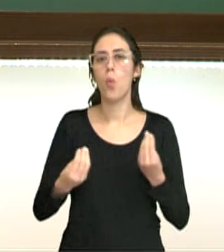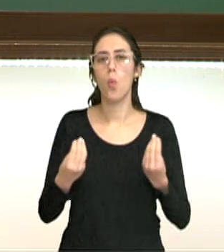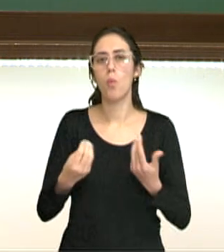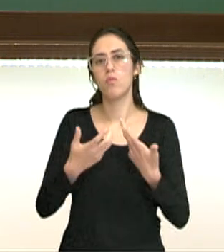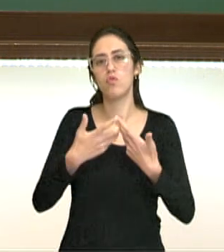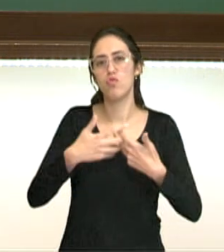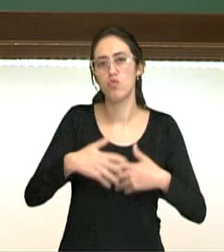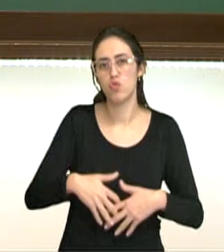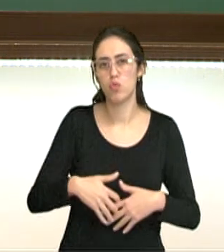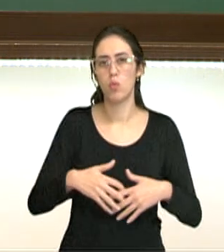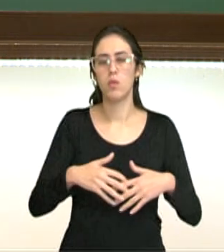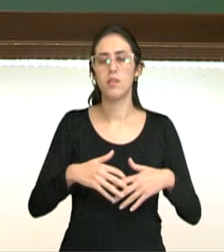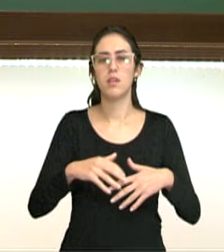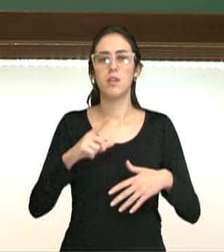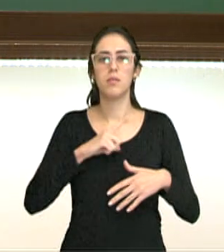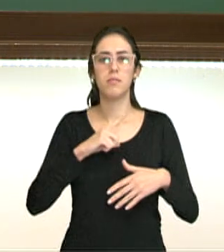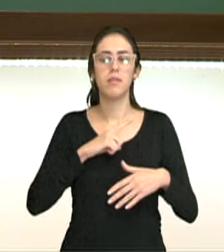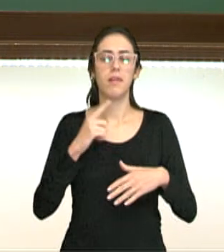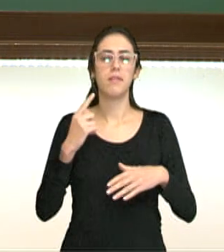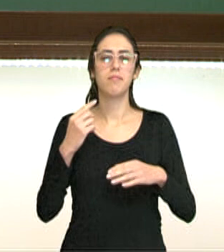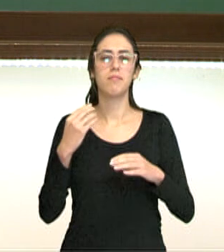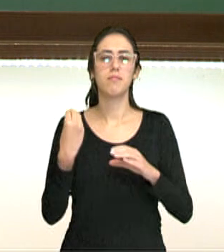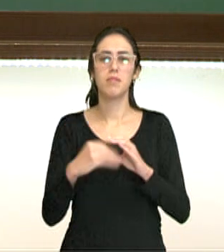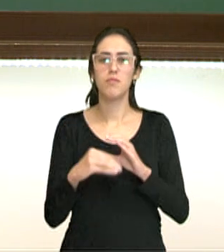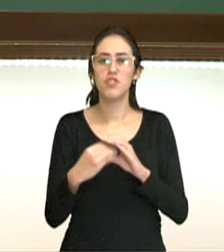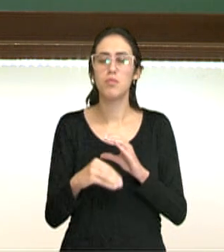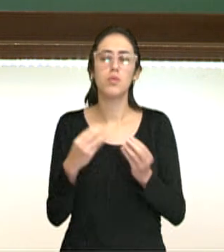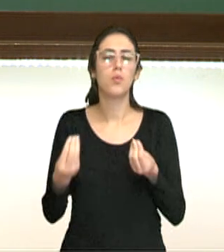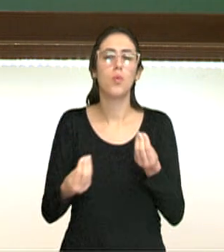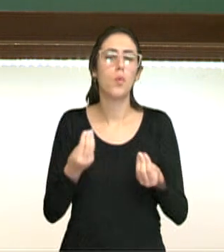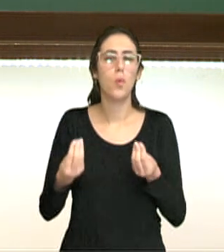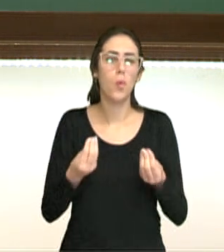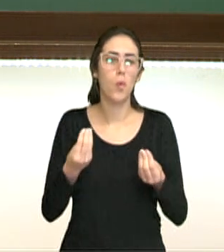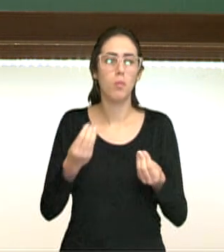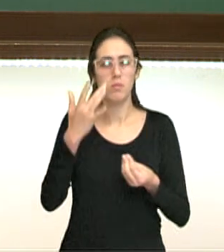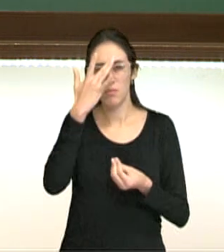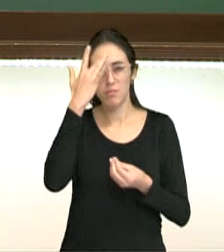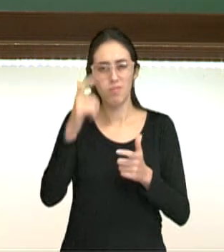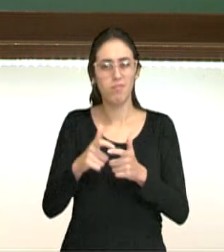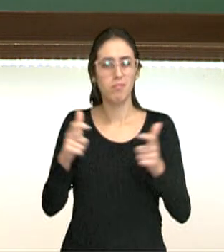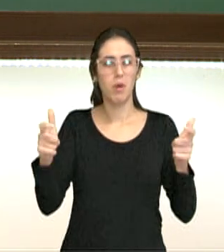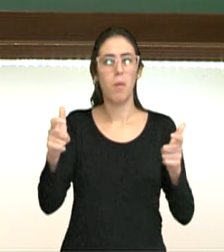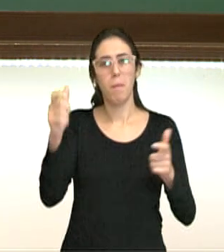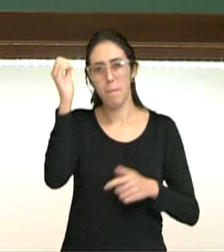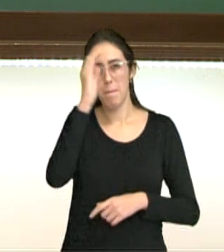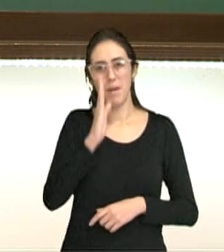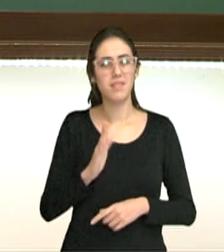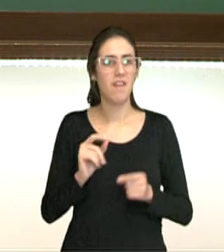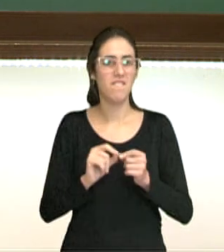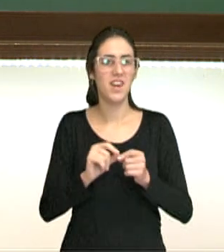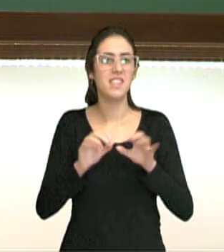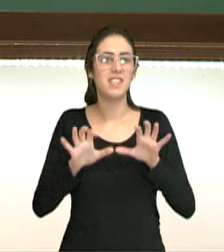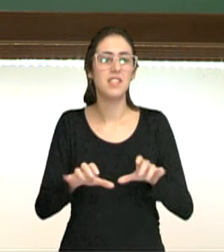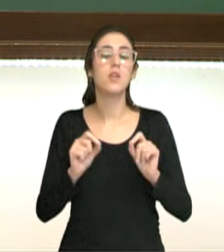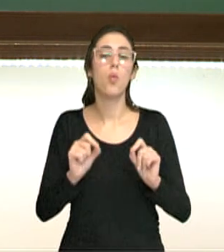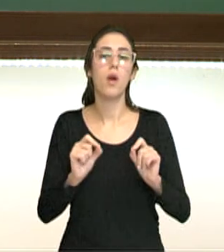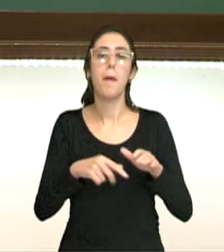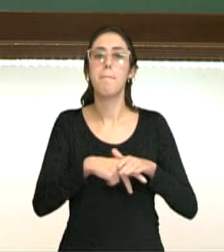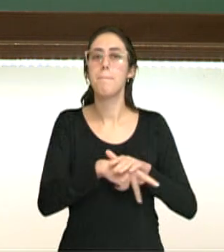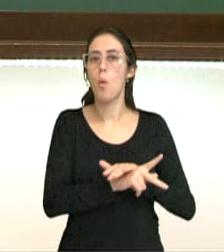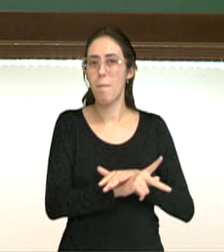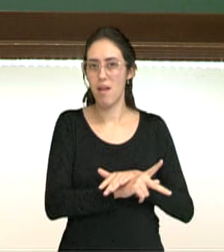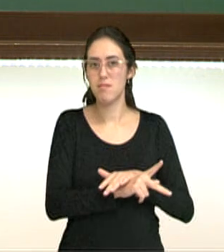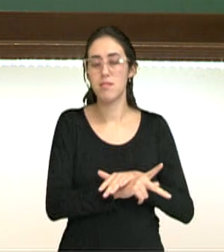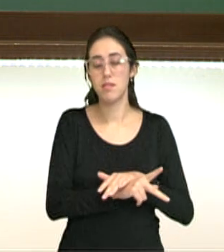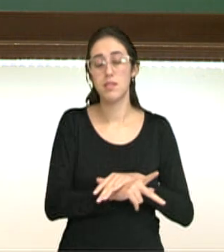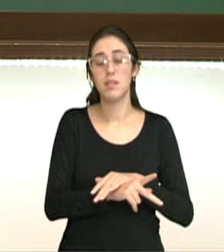exatamente o investimento mais querido do brasileiro, que é a poupança, exatamente pela facilidade dele. Só que